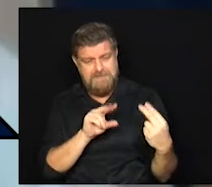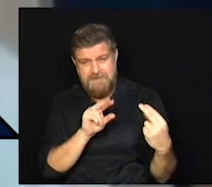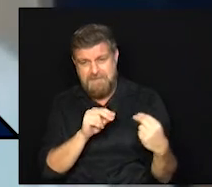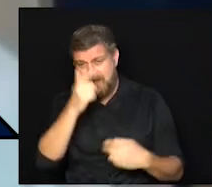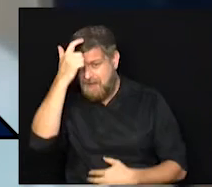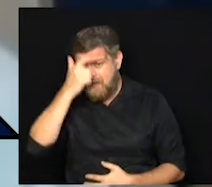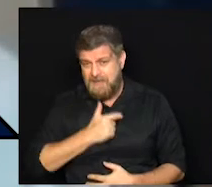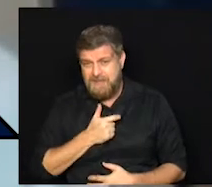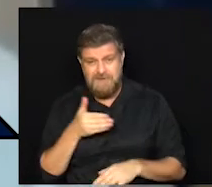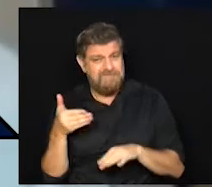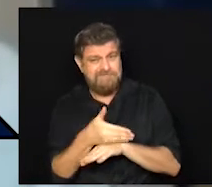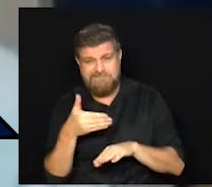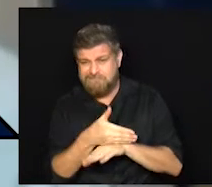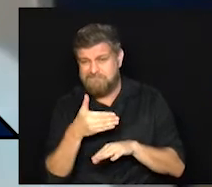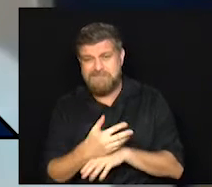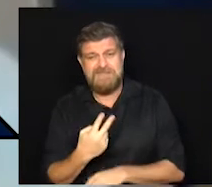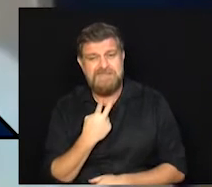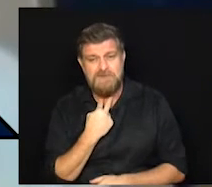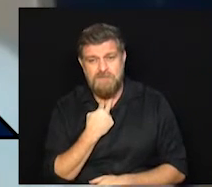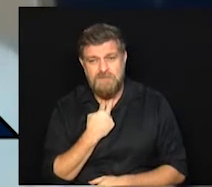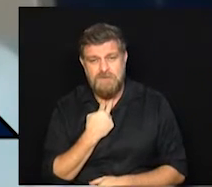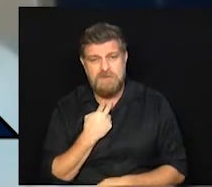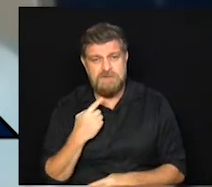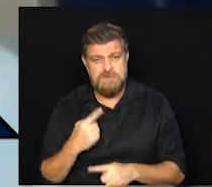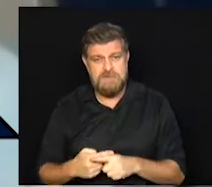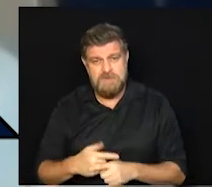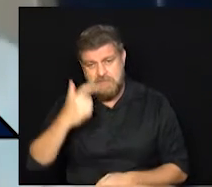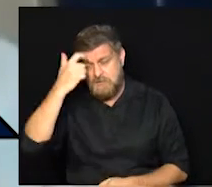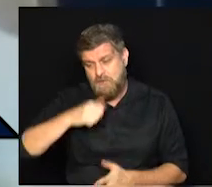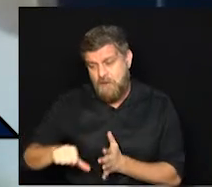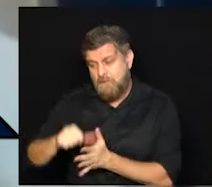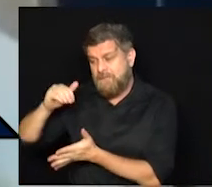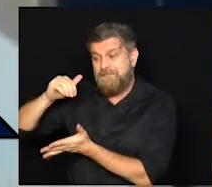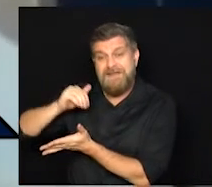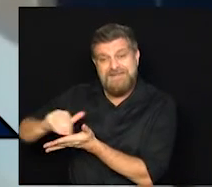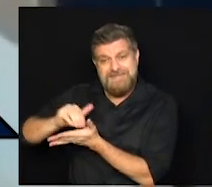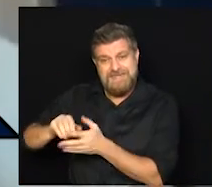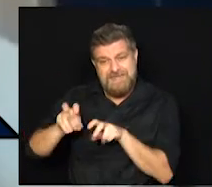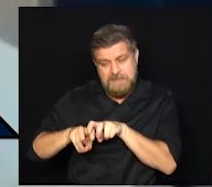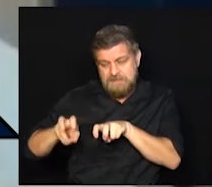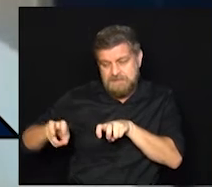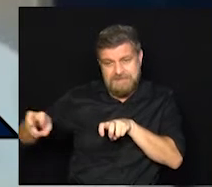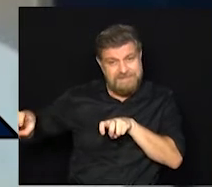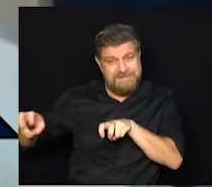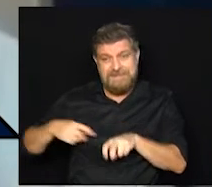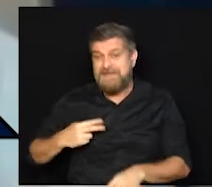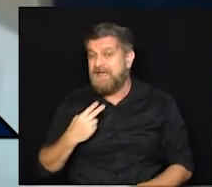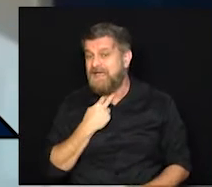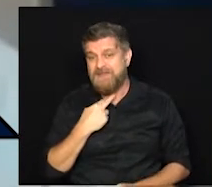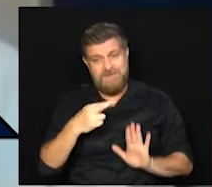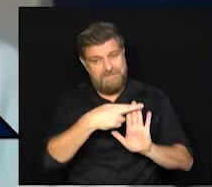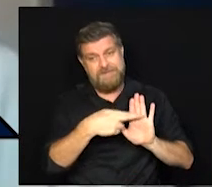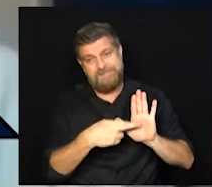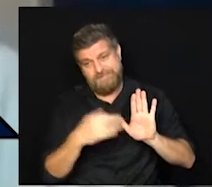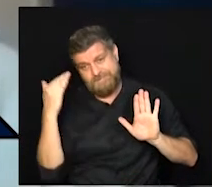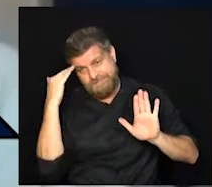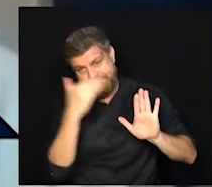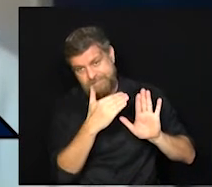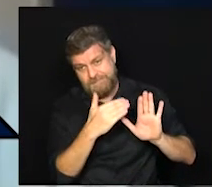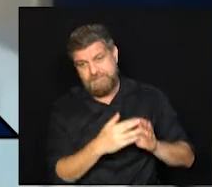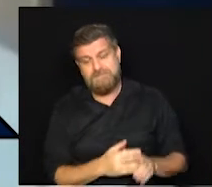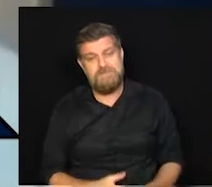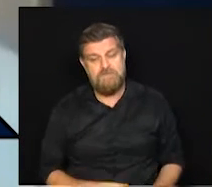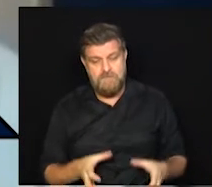das comissões, pelo fato de eu ser o primeiro secretário da casa e a mesa impede, a função é